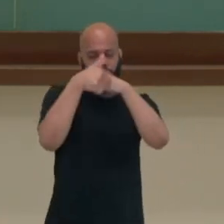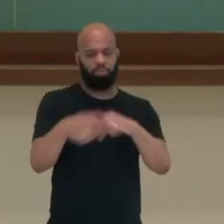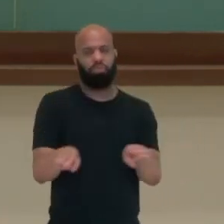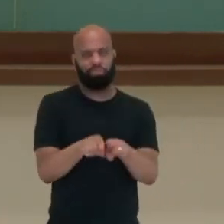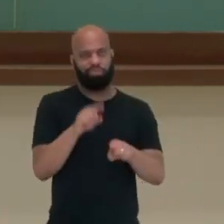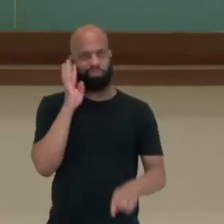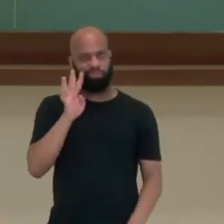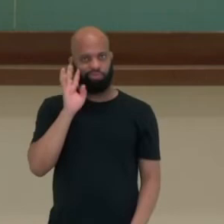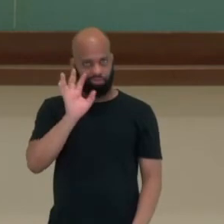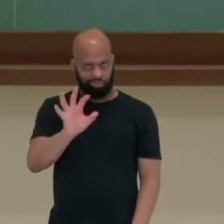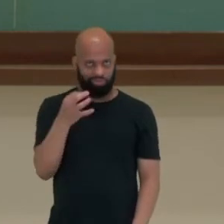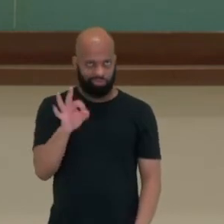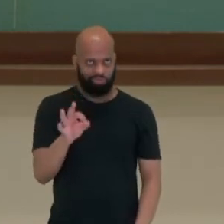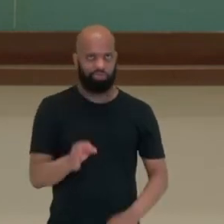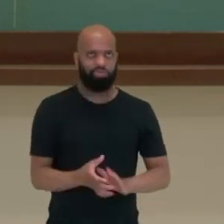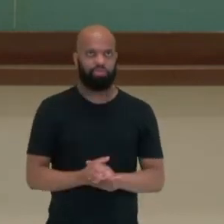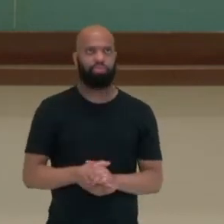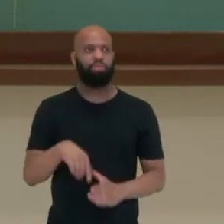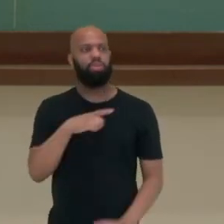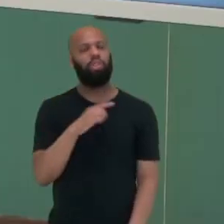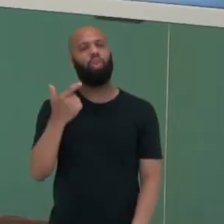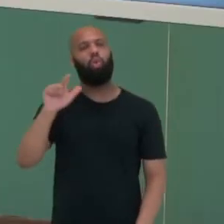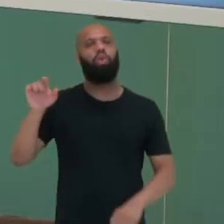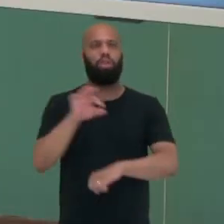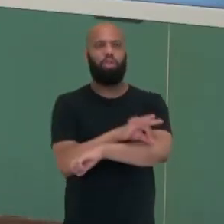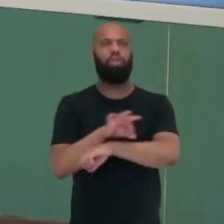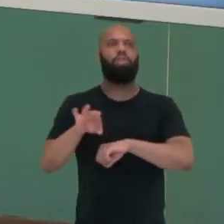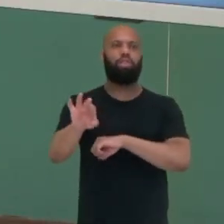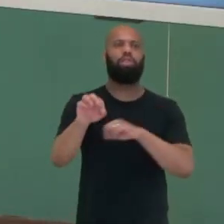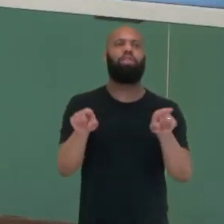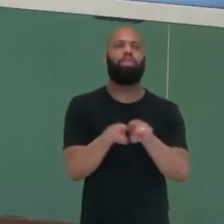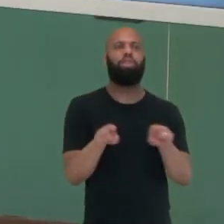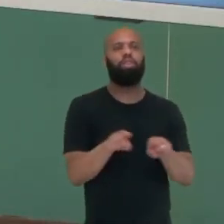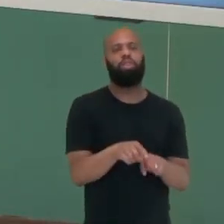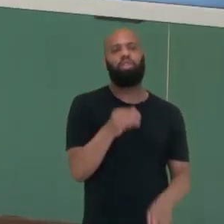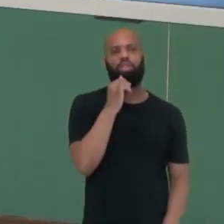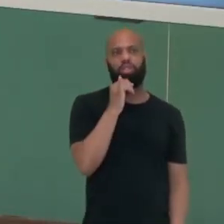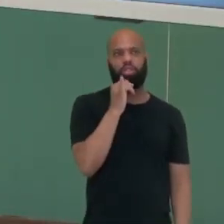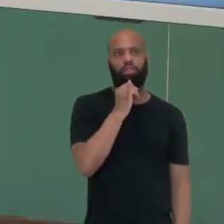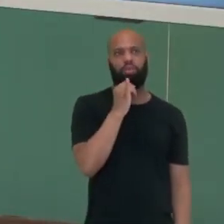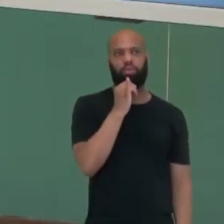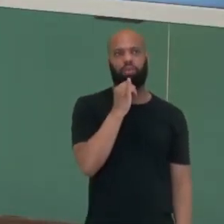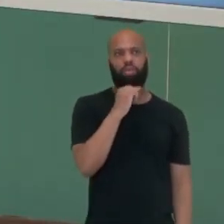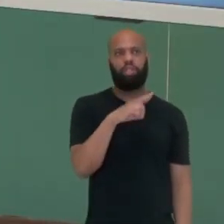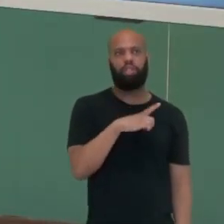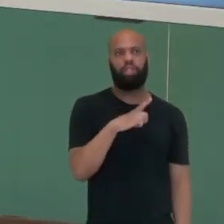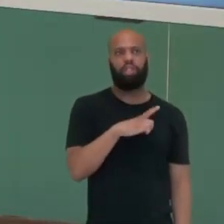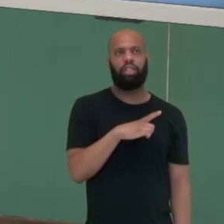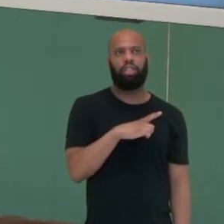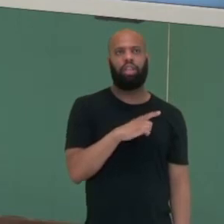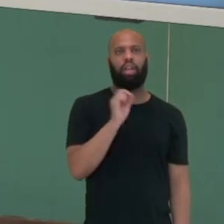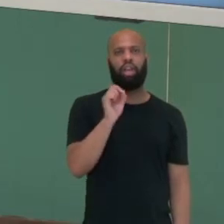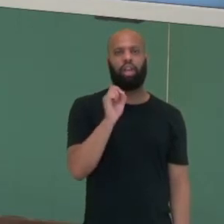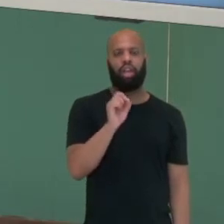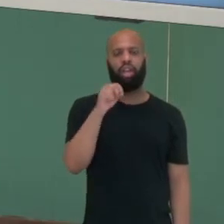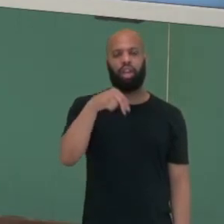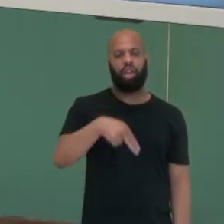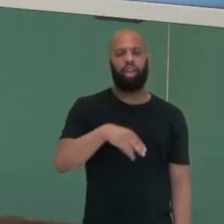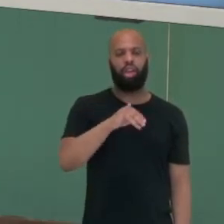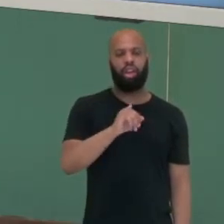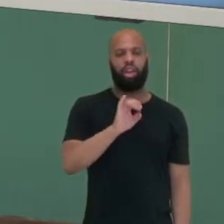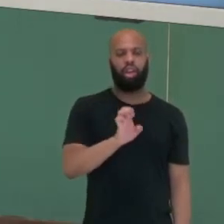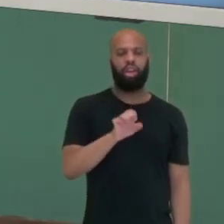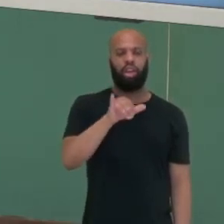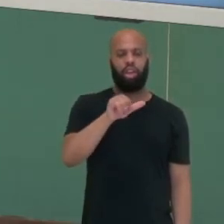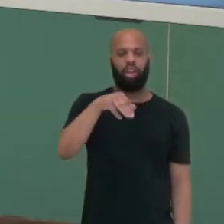Muito legal isso, não é? Nós temos outros arquitetos também, como, por exemplo, nós temos o Niemeyer, e aqui no Paraná